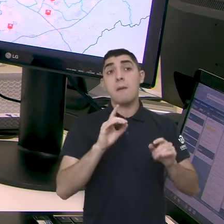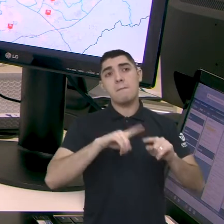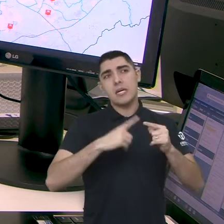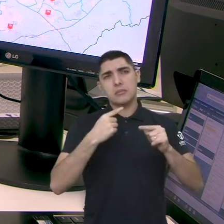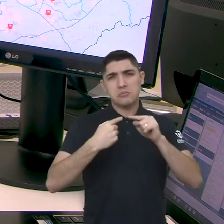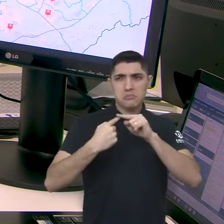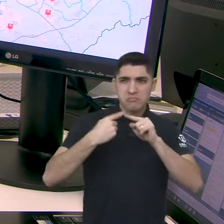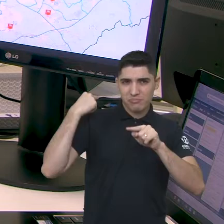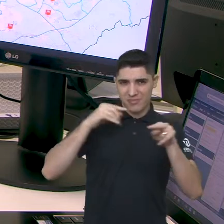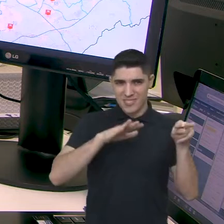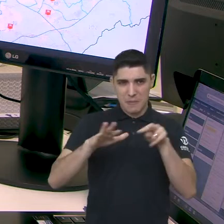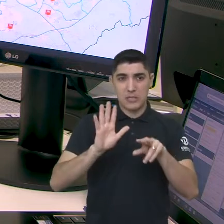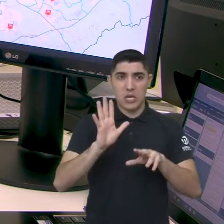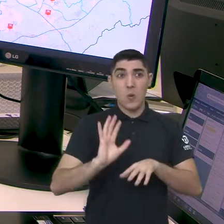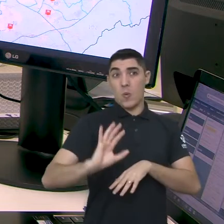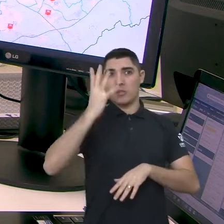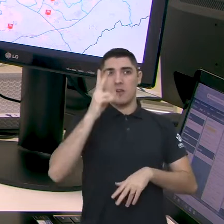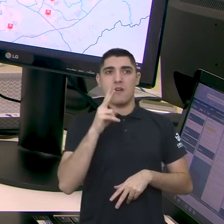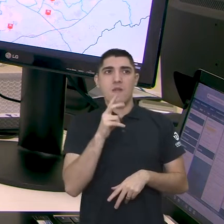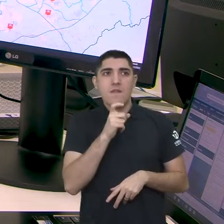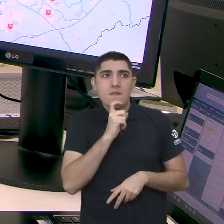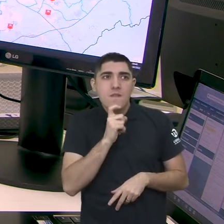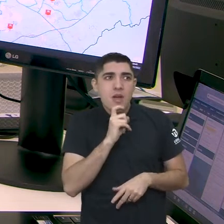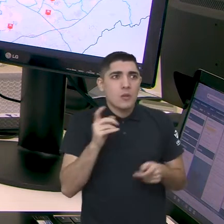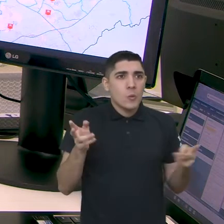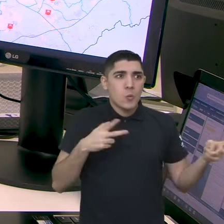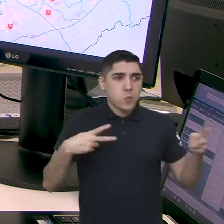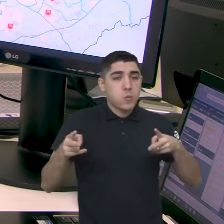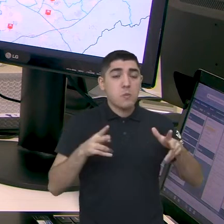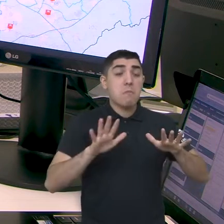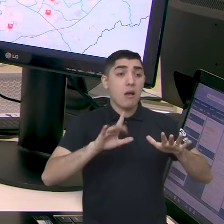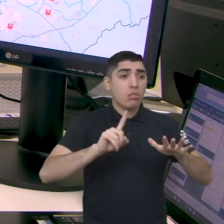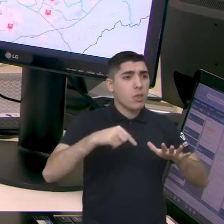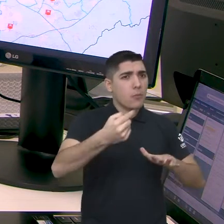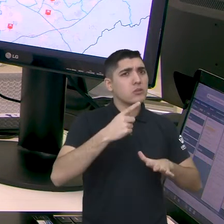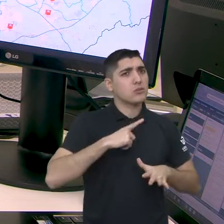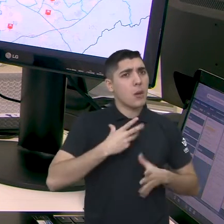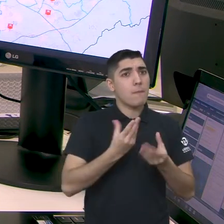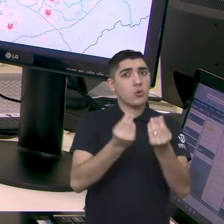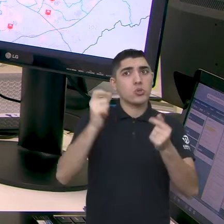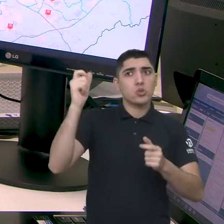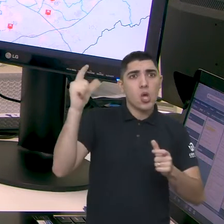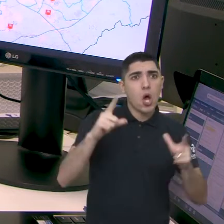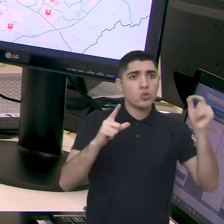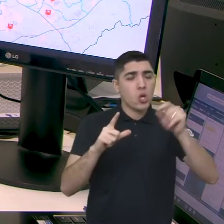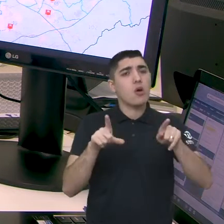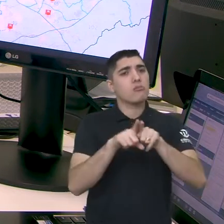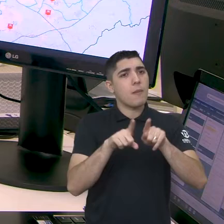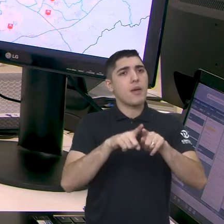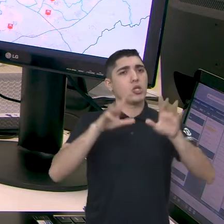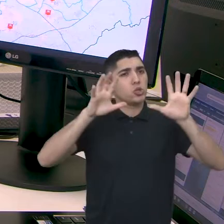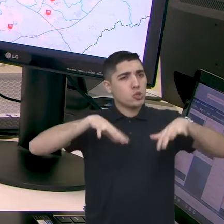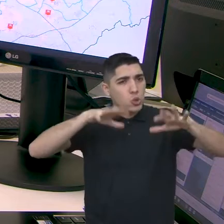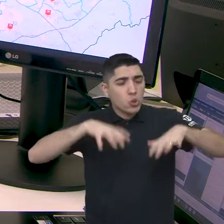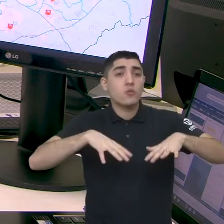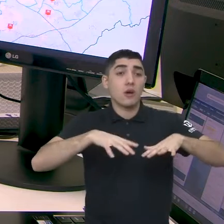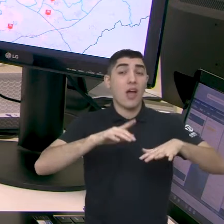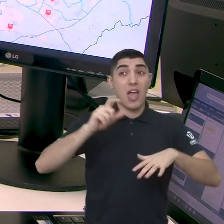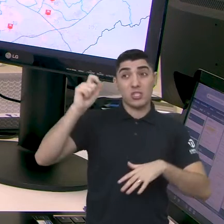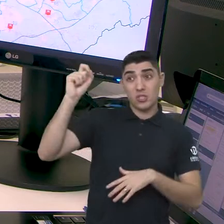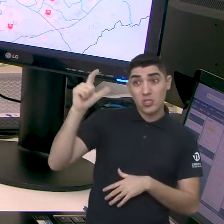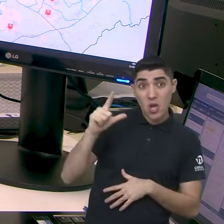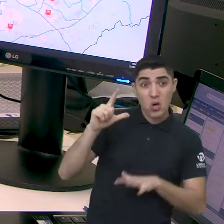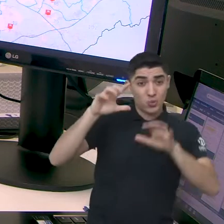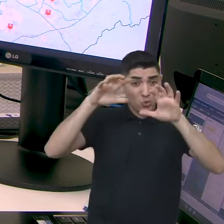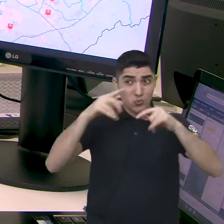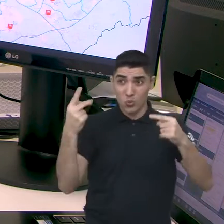uma frente fria, ainda tem alternado aí com períodos de um sol consideravelmente forte, chuvas, e o sol e